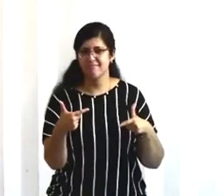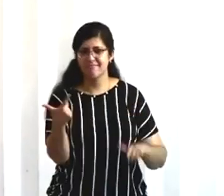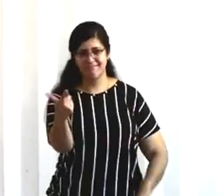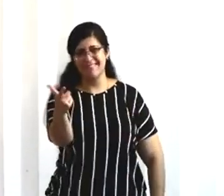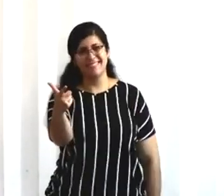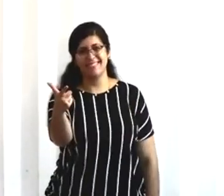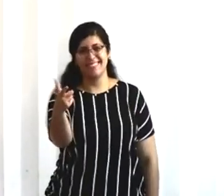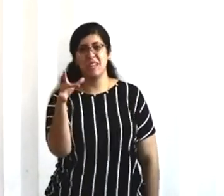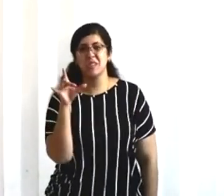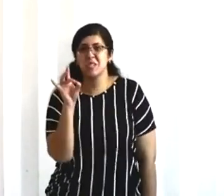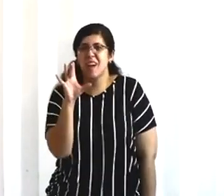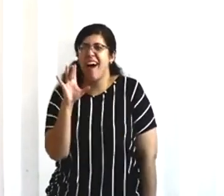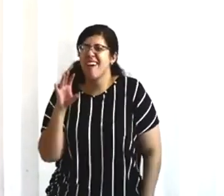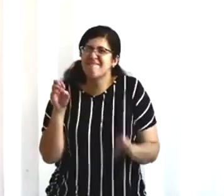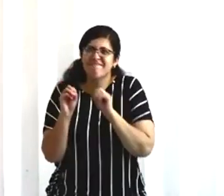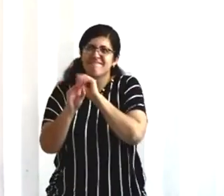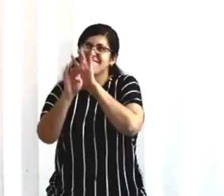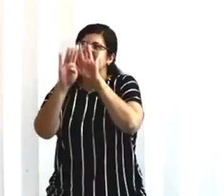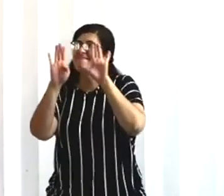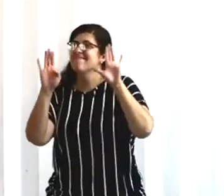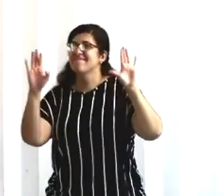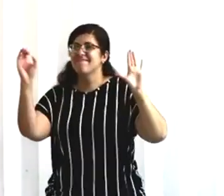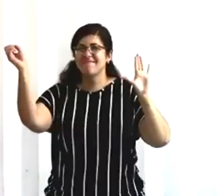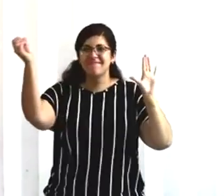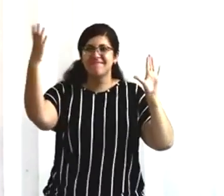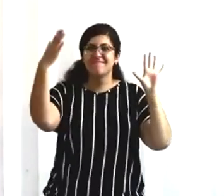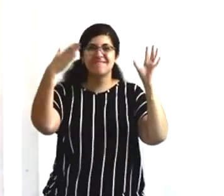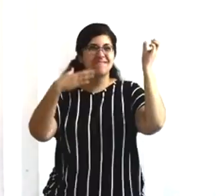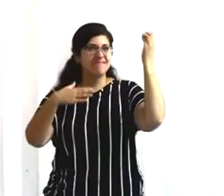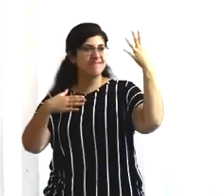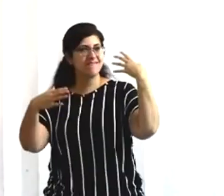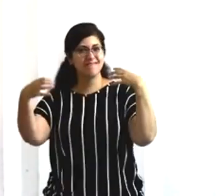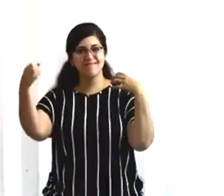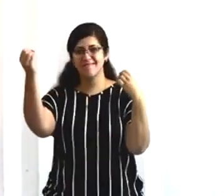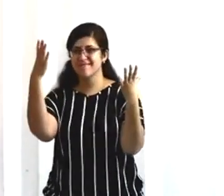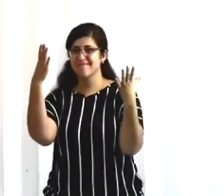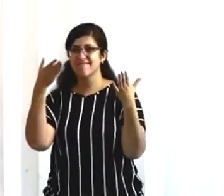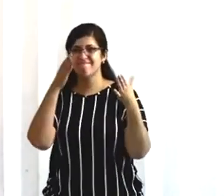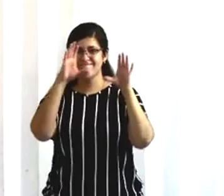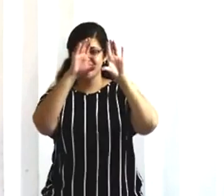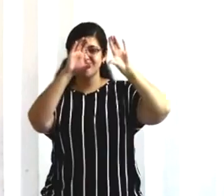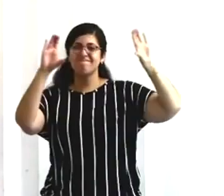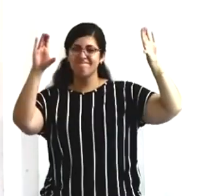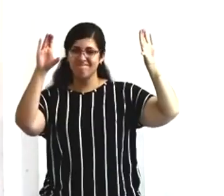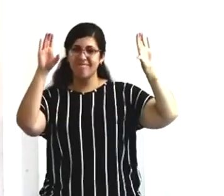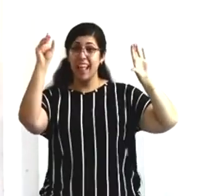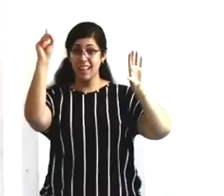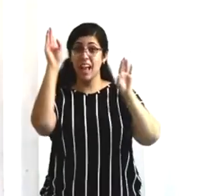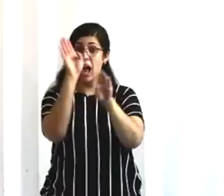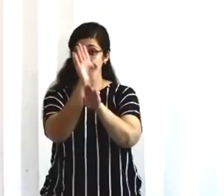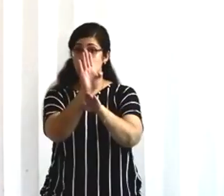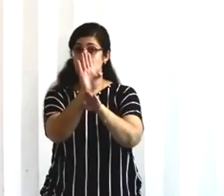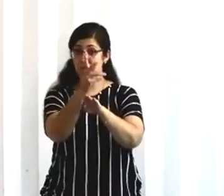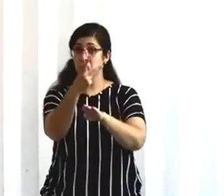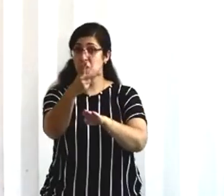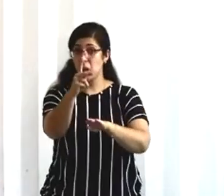haverá glória e mais glória. Que Deus assim nos ajude a